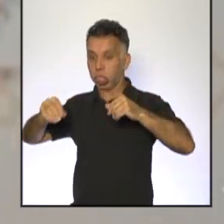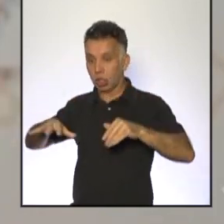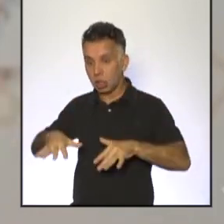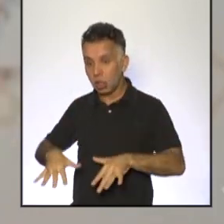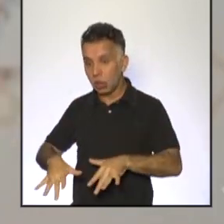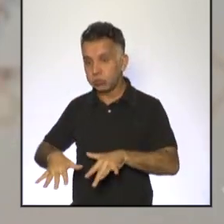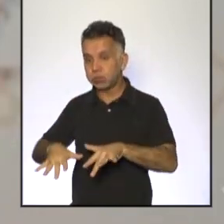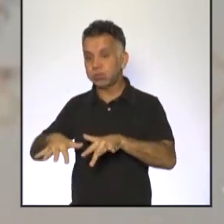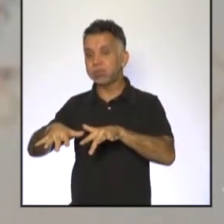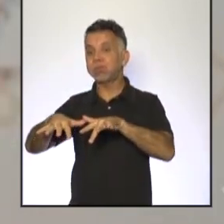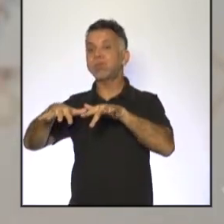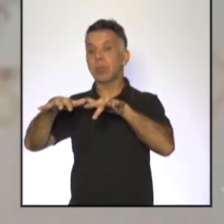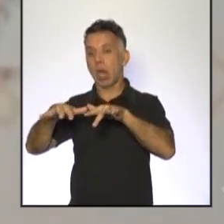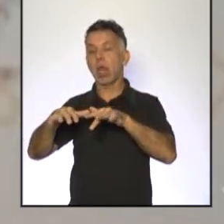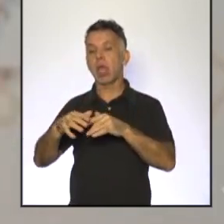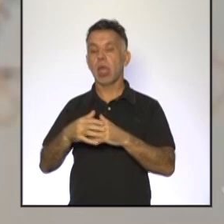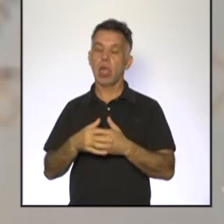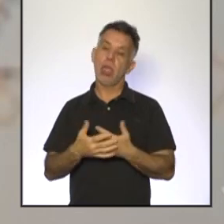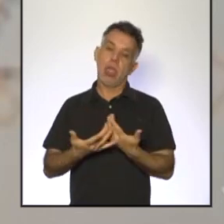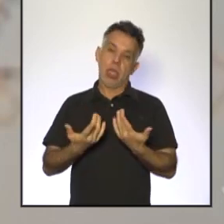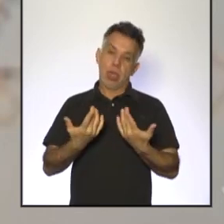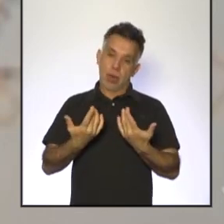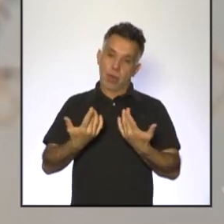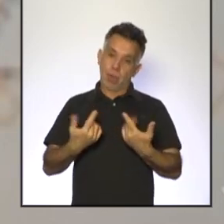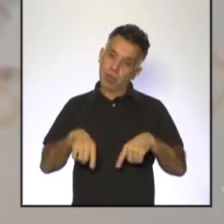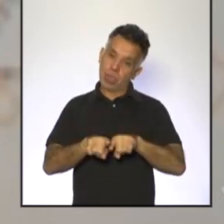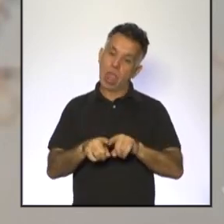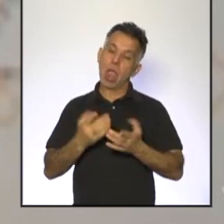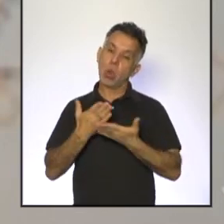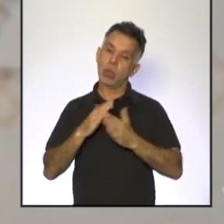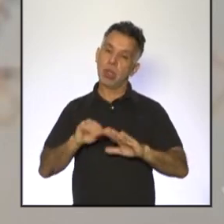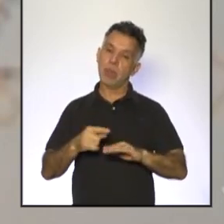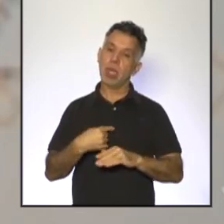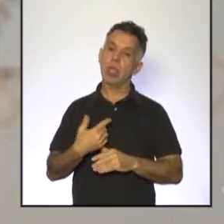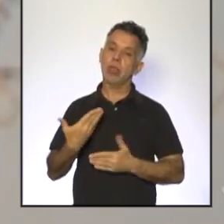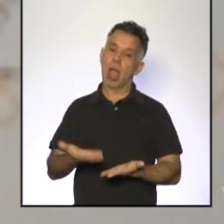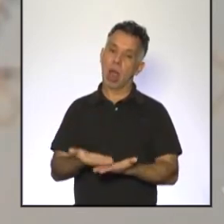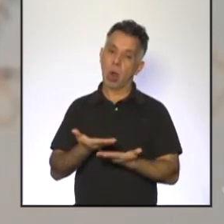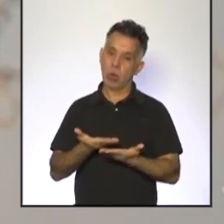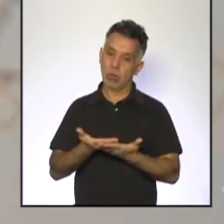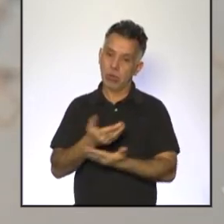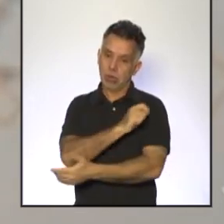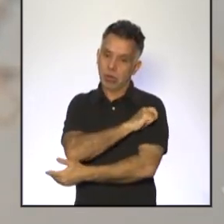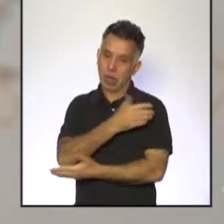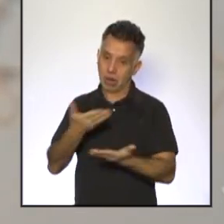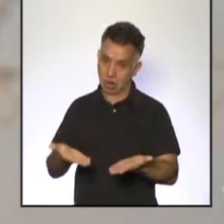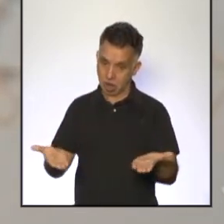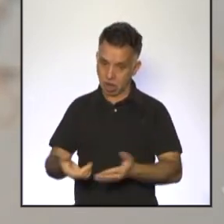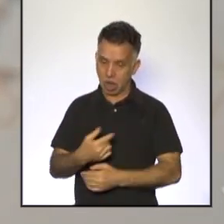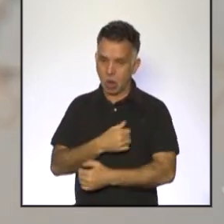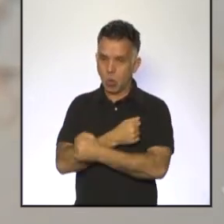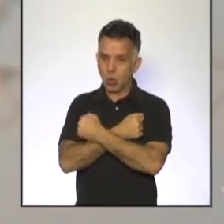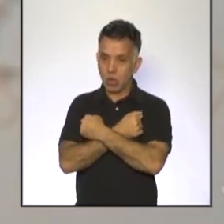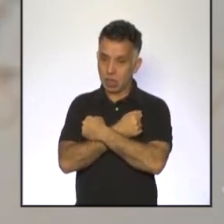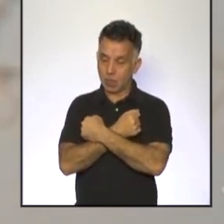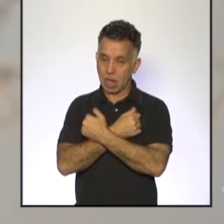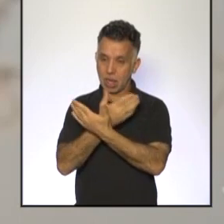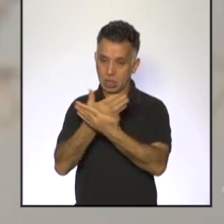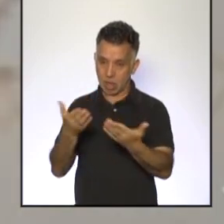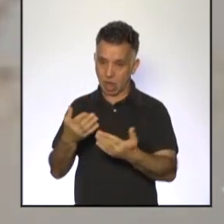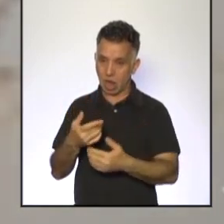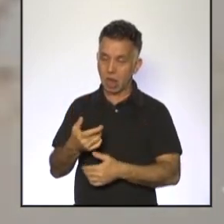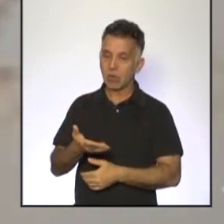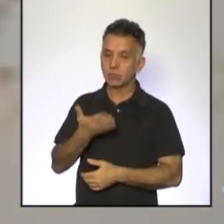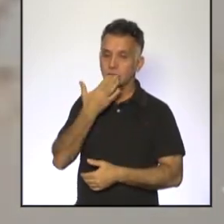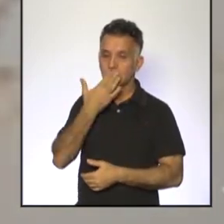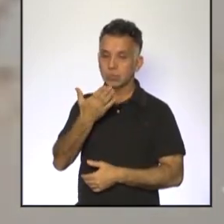E aí, com isso, eu encerro a nossa participação com vocês aqui. Um grande abraço a todo mundo. Vou dar a